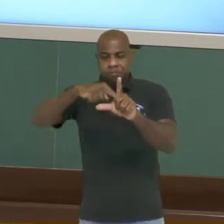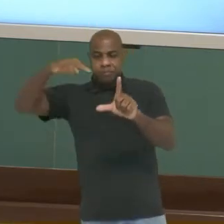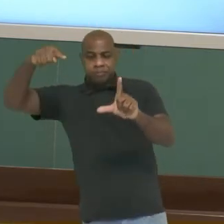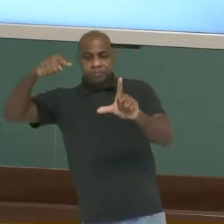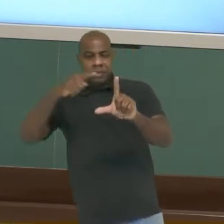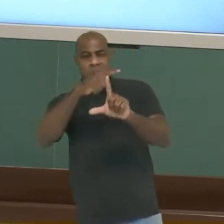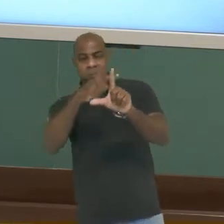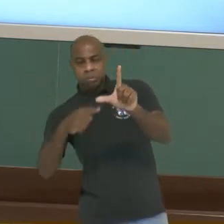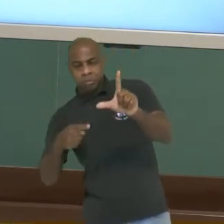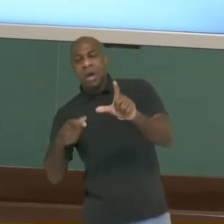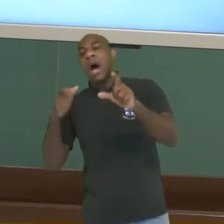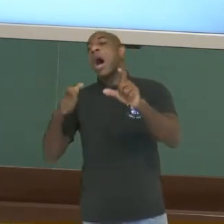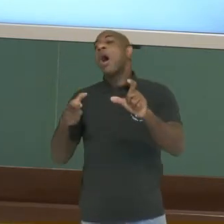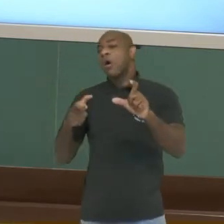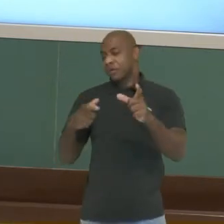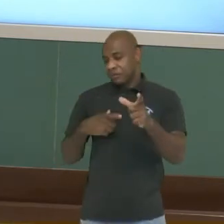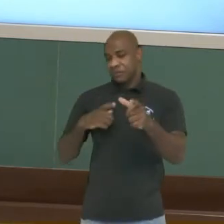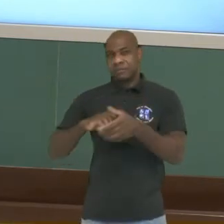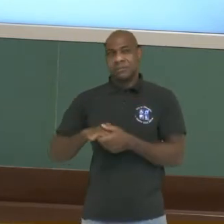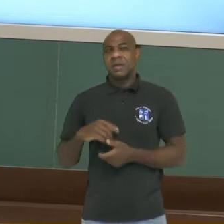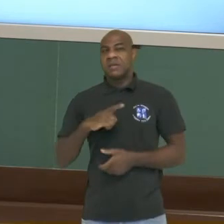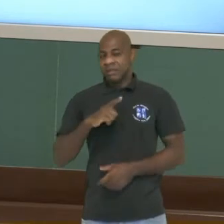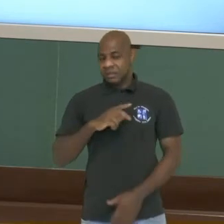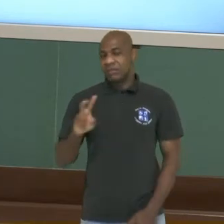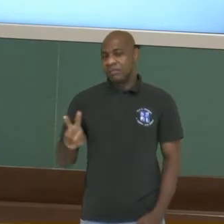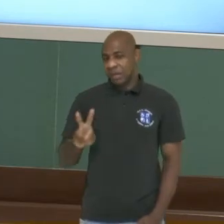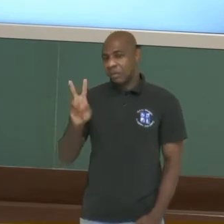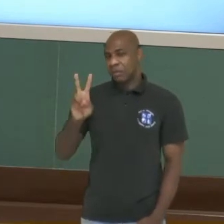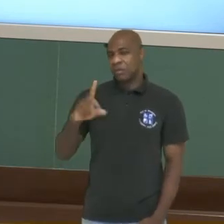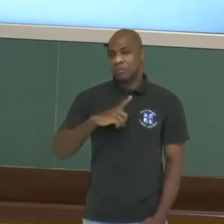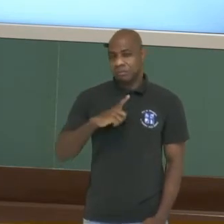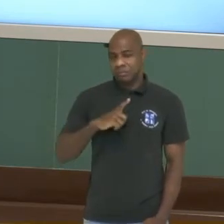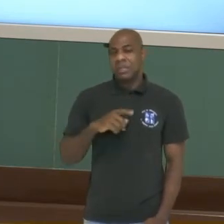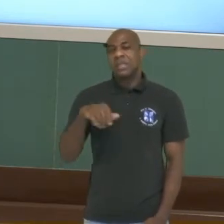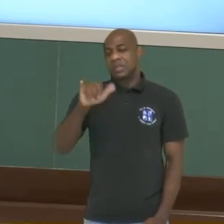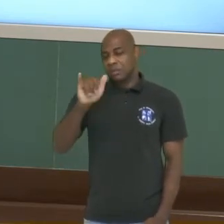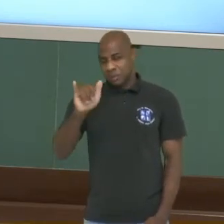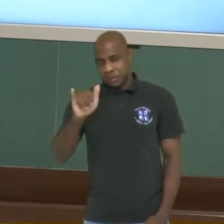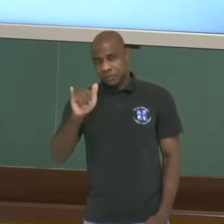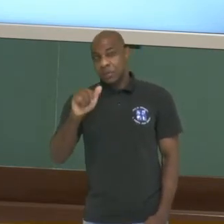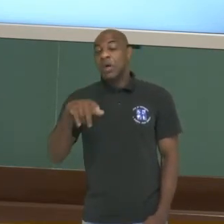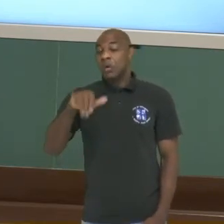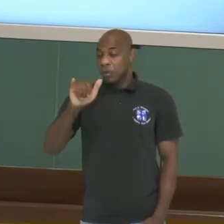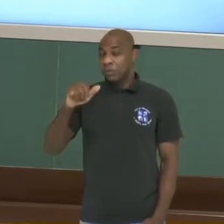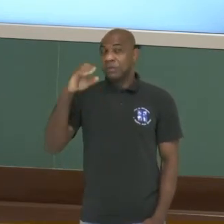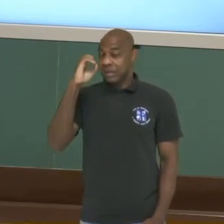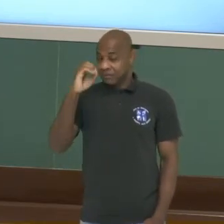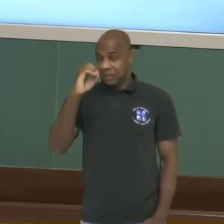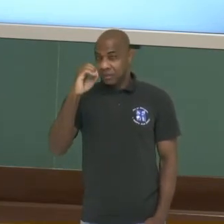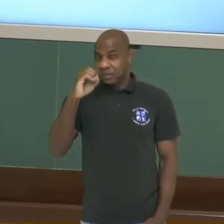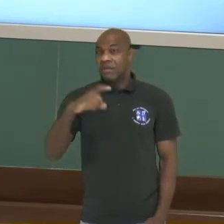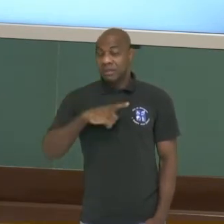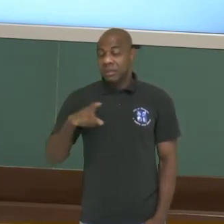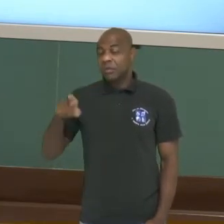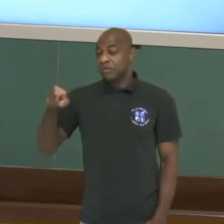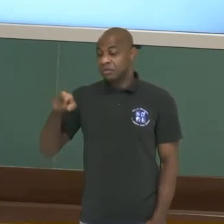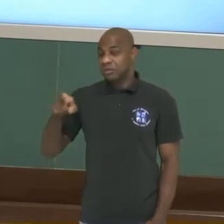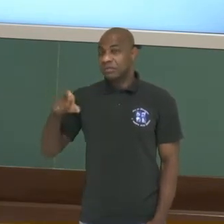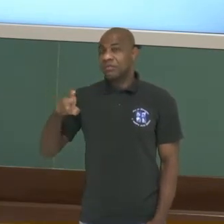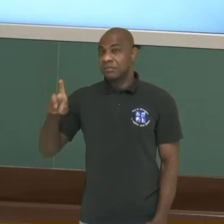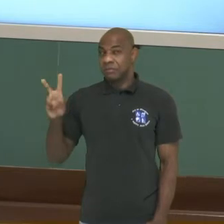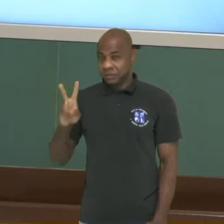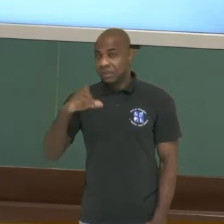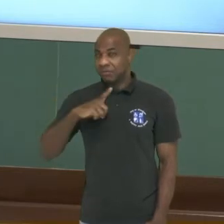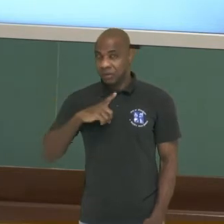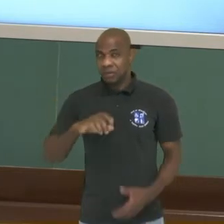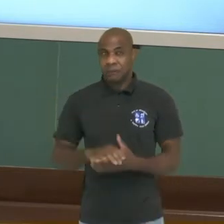eixo x, ele vai ter um valor para x mais o y vale 0. E quando ele